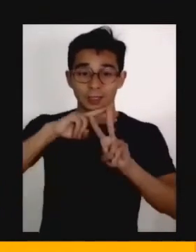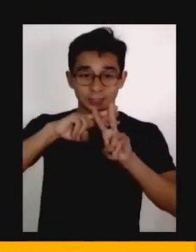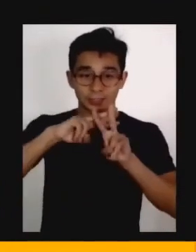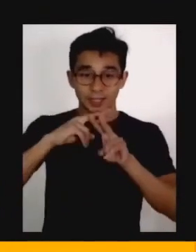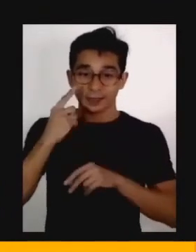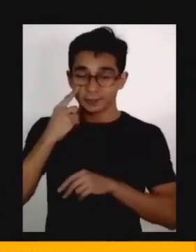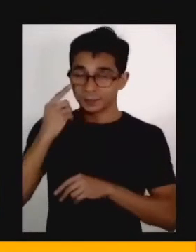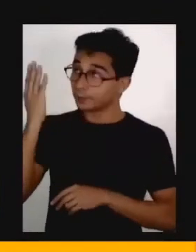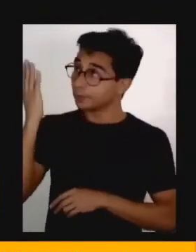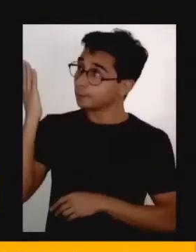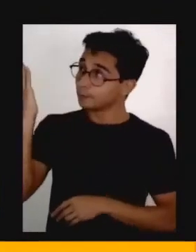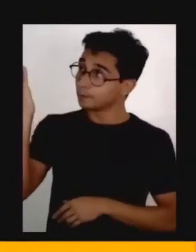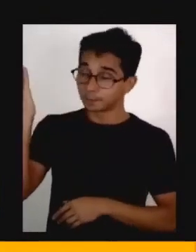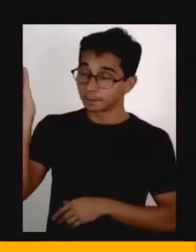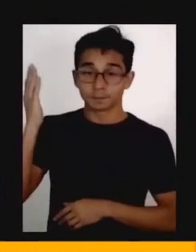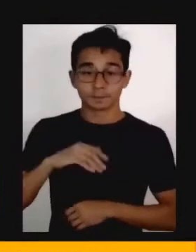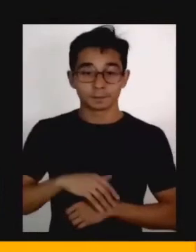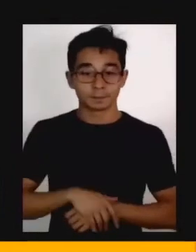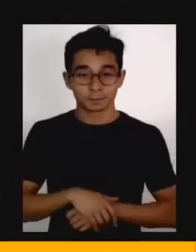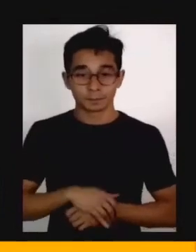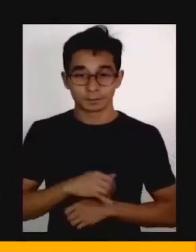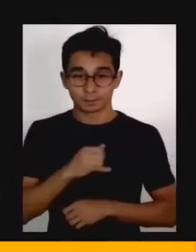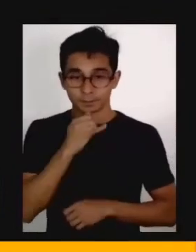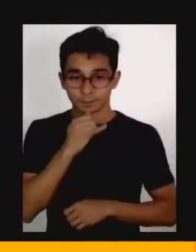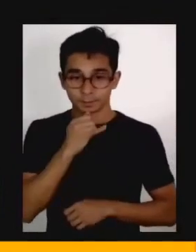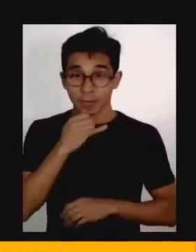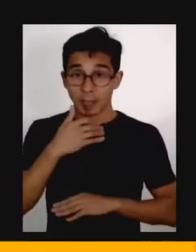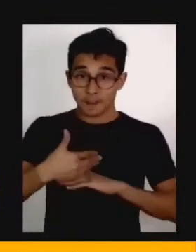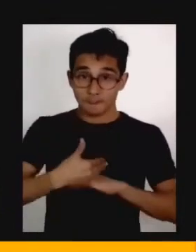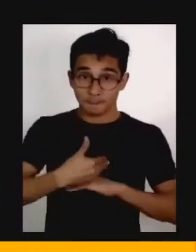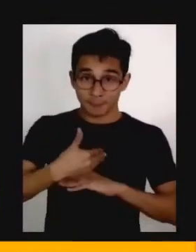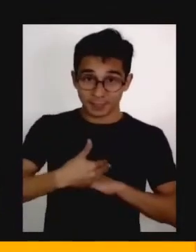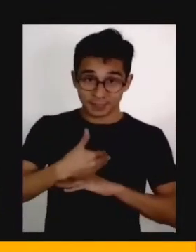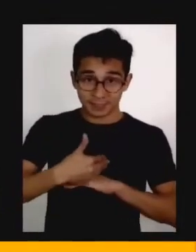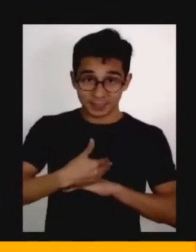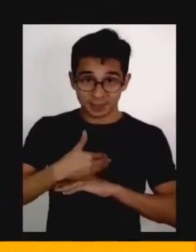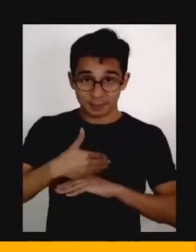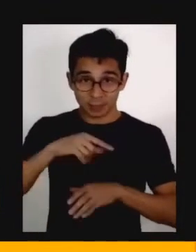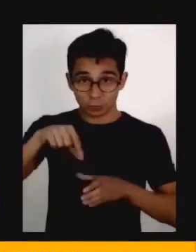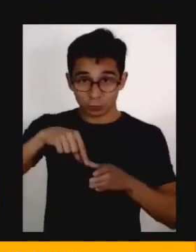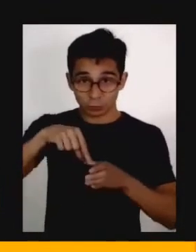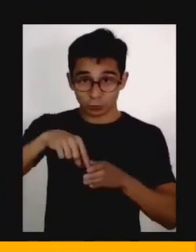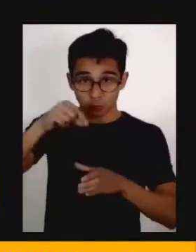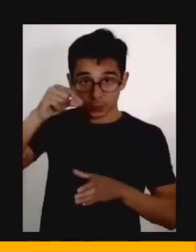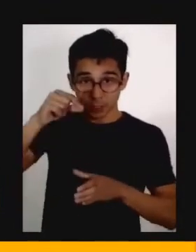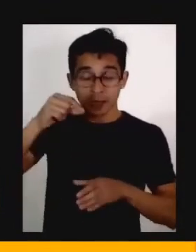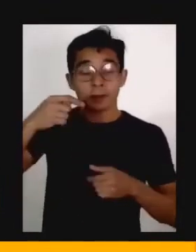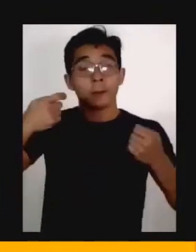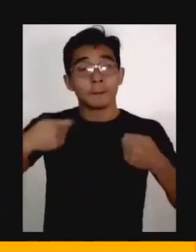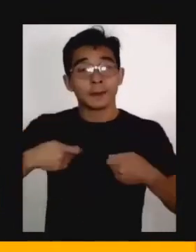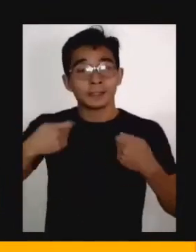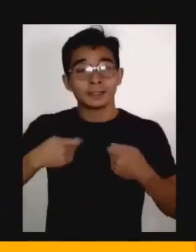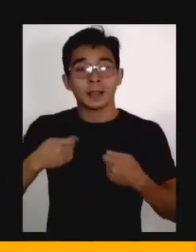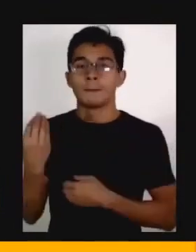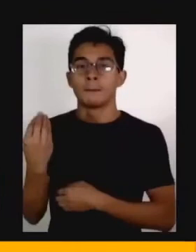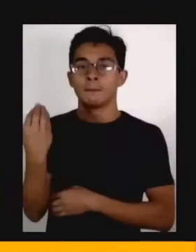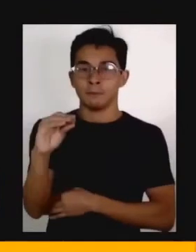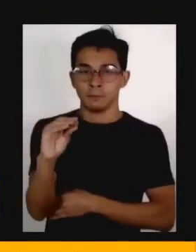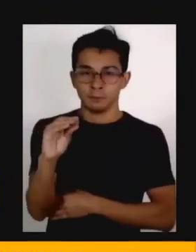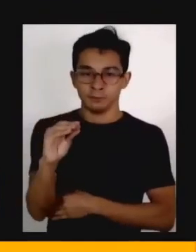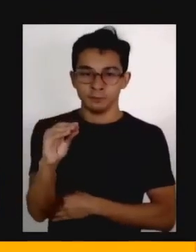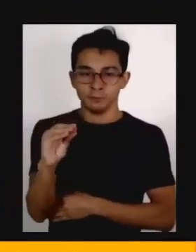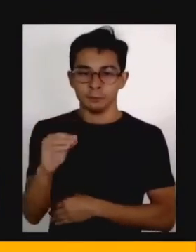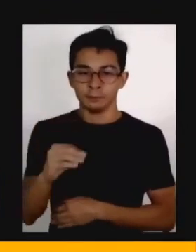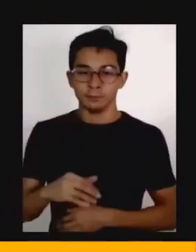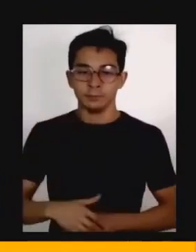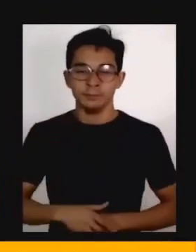desse sorteio, dessa escolha para ganhar o celular, o criador de conteúdo tinha que postar. Foi super